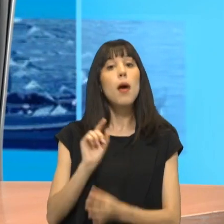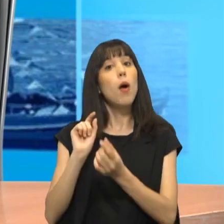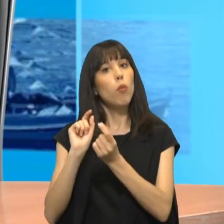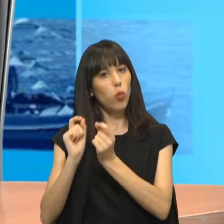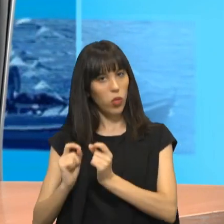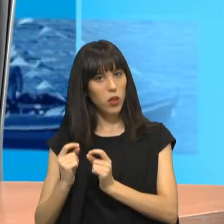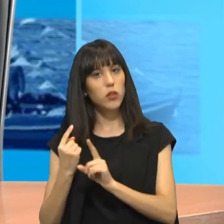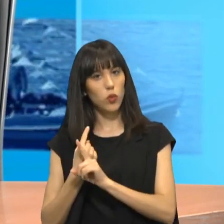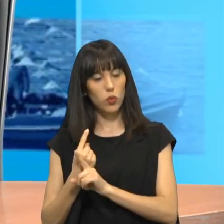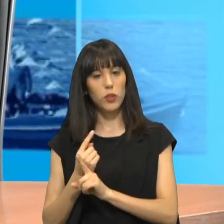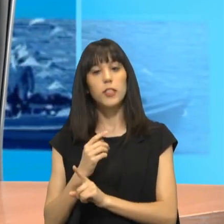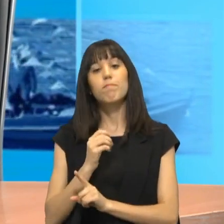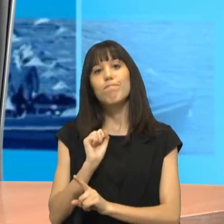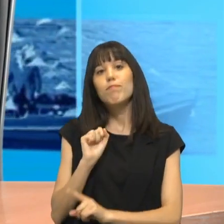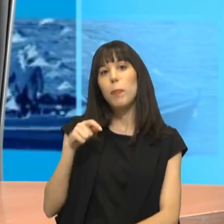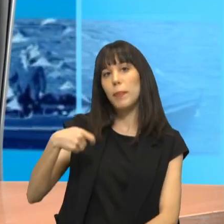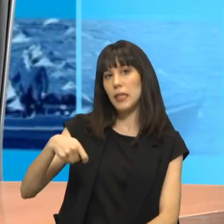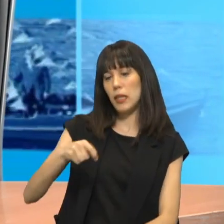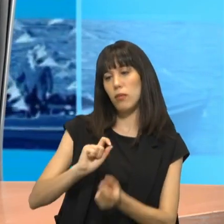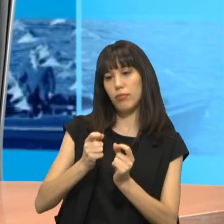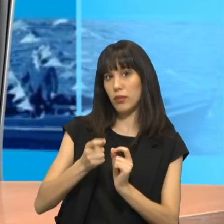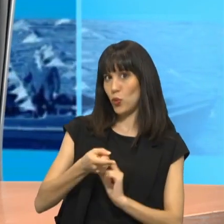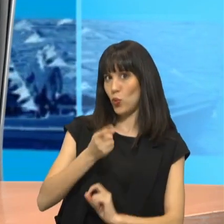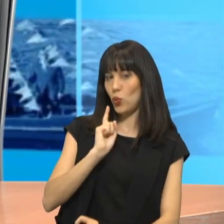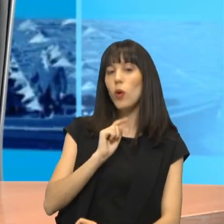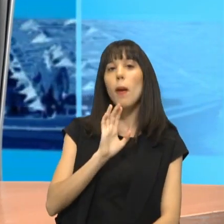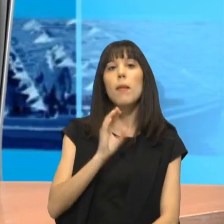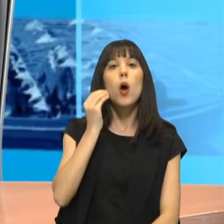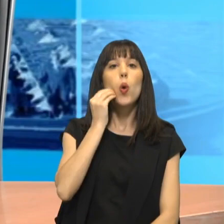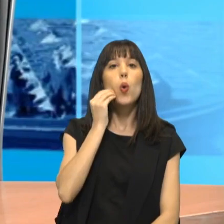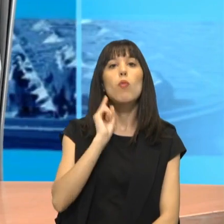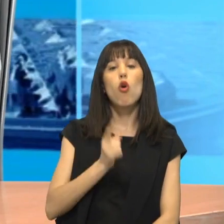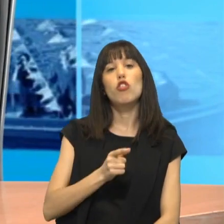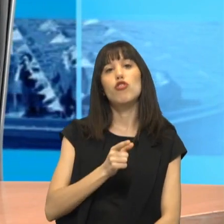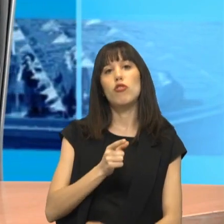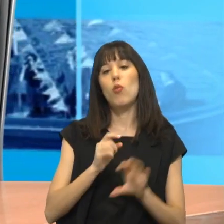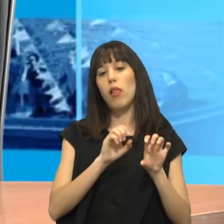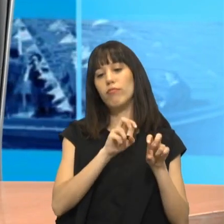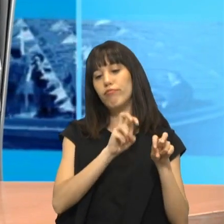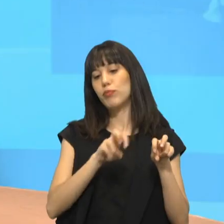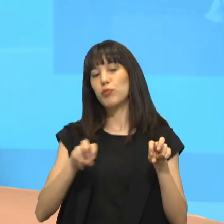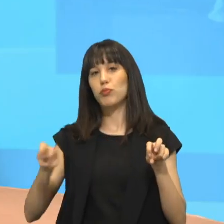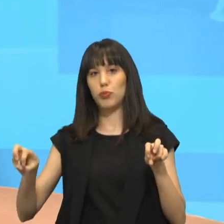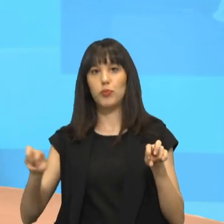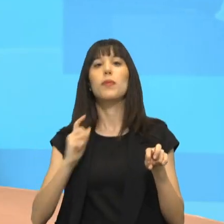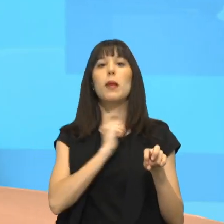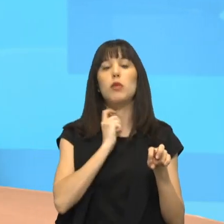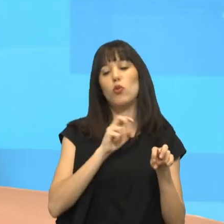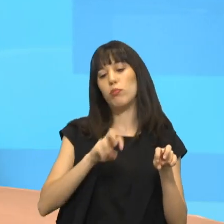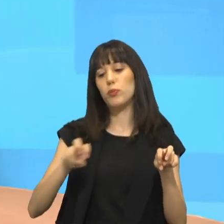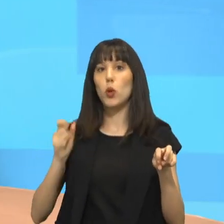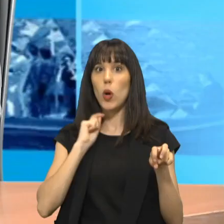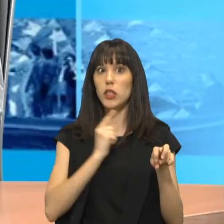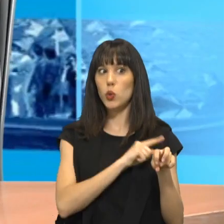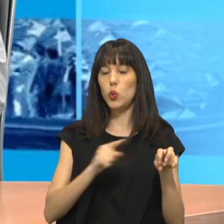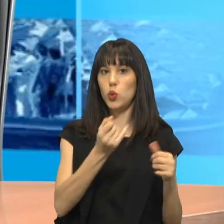efetivamente, não propriamente na Presidência, mas nos seus ministérios, digamos assim. As comissões episcopais. As comissões episcopais praticamente mudaram